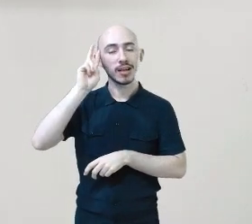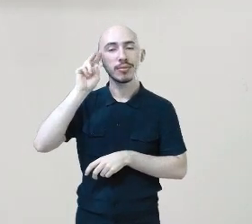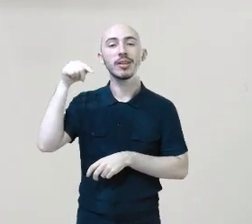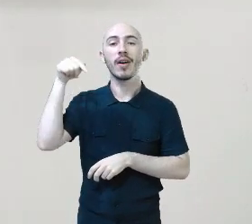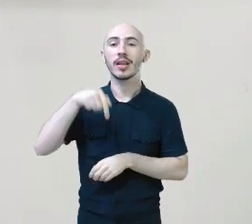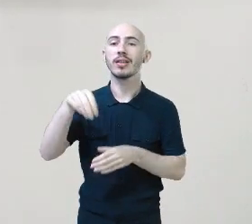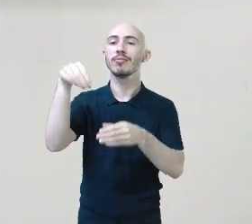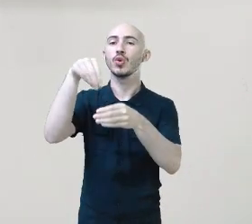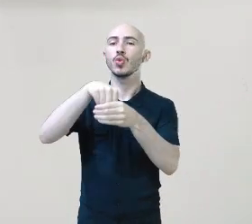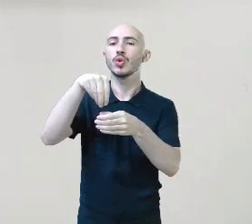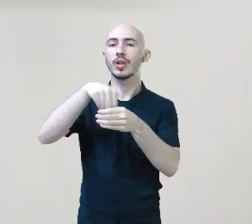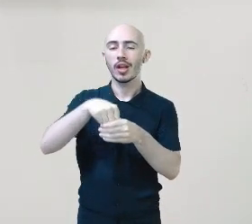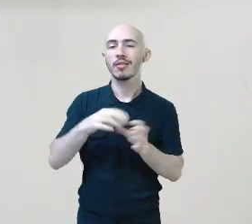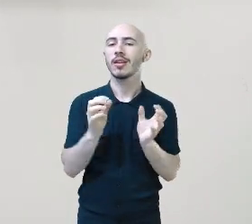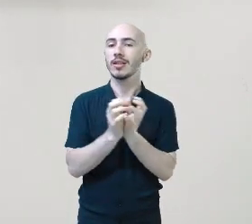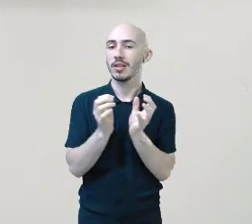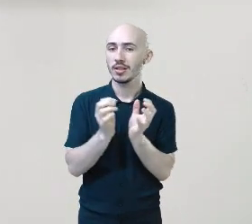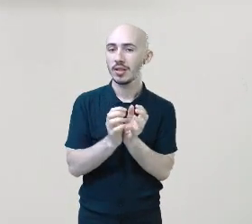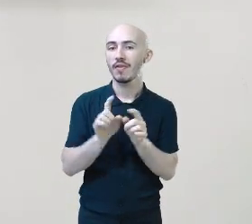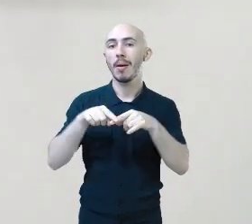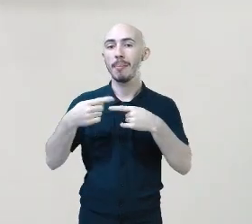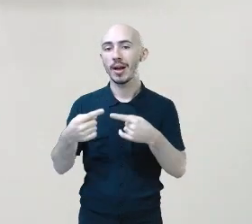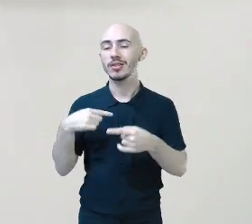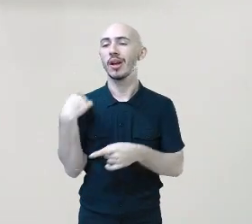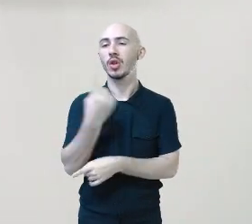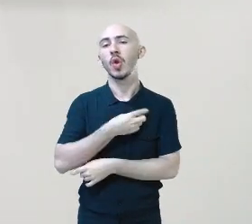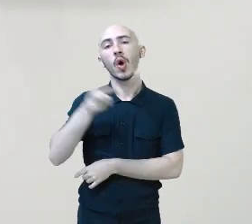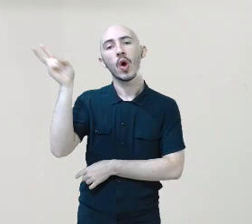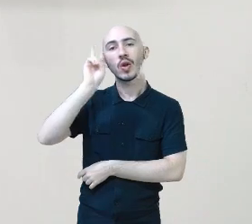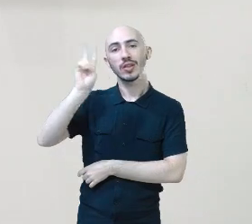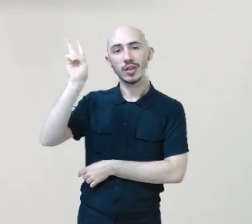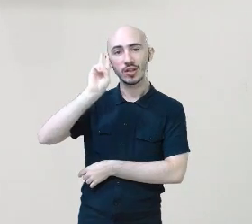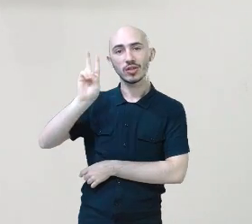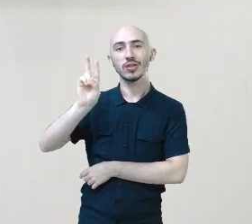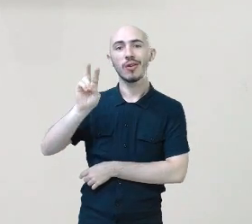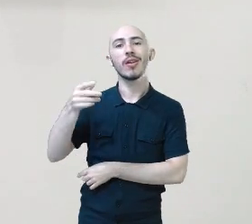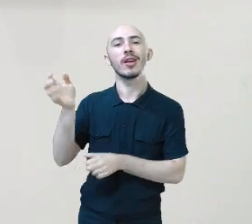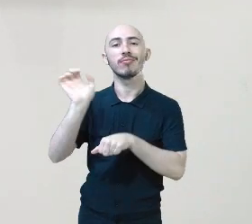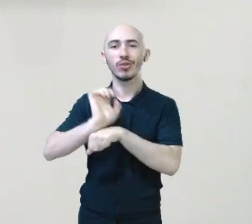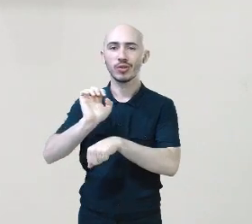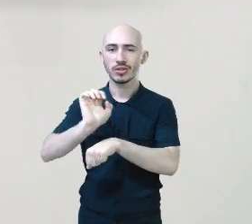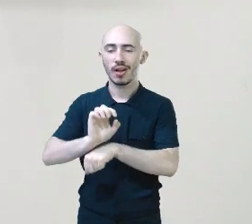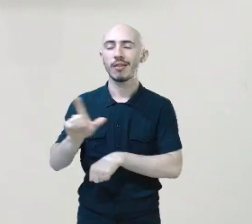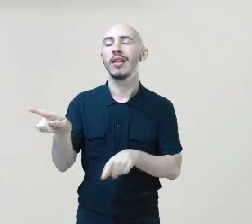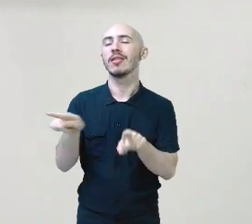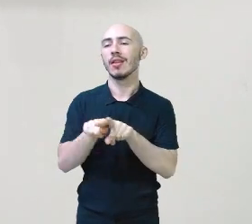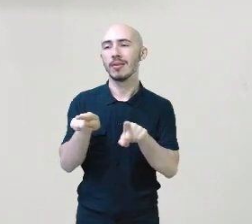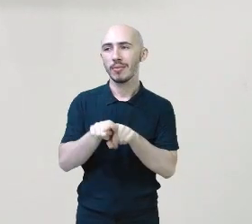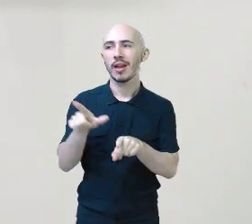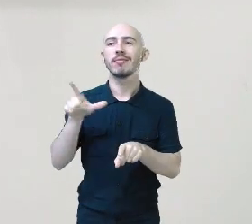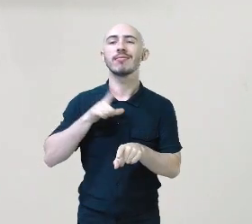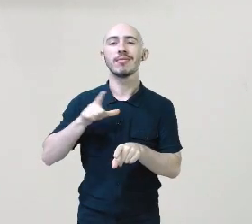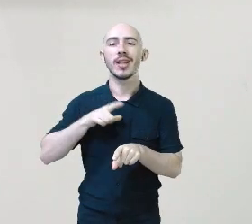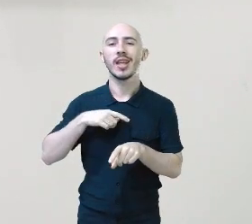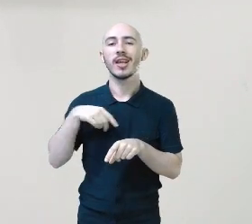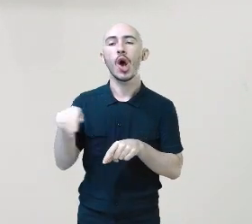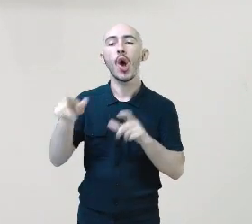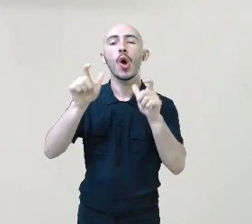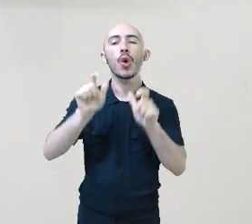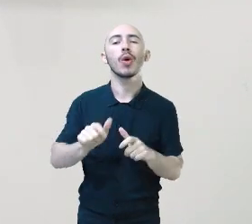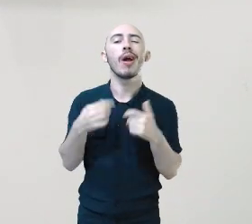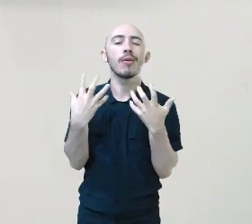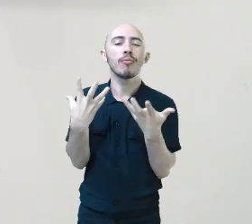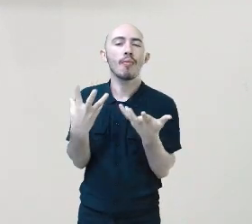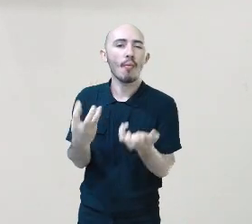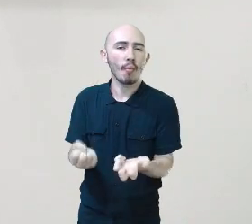nós estamos dentro do Recife, mas a nossa história, a história do nosso estado, também tem sertão. Pois